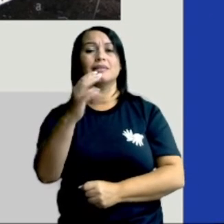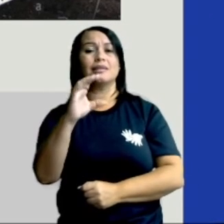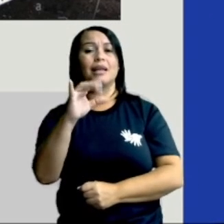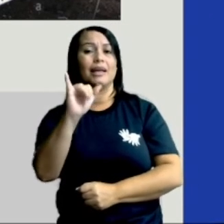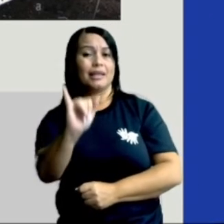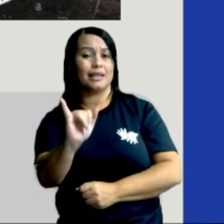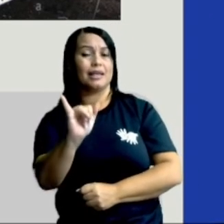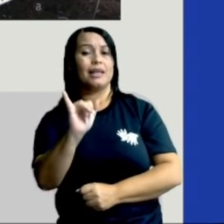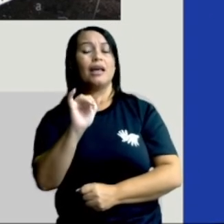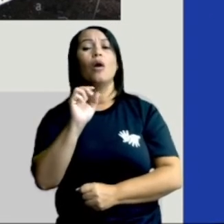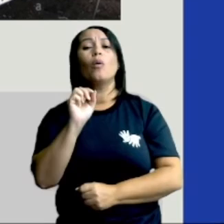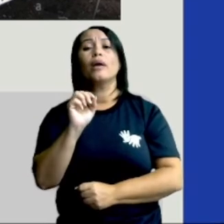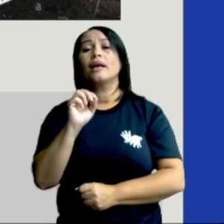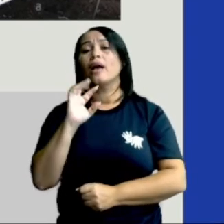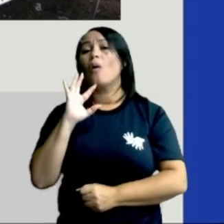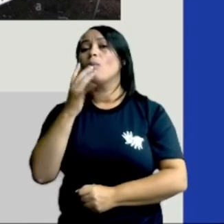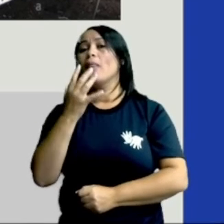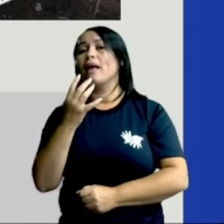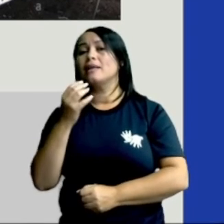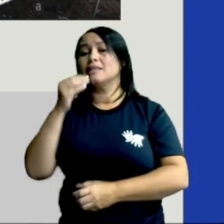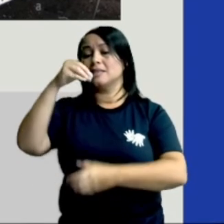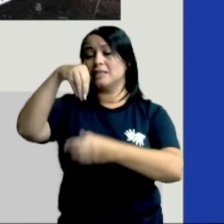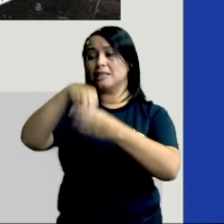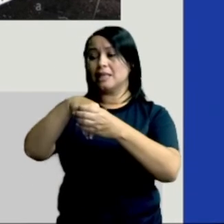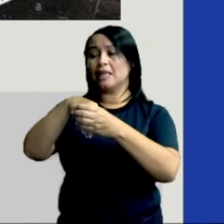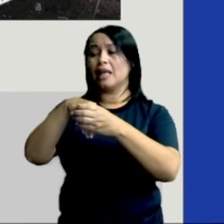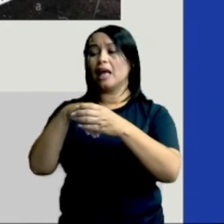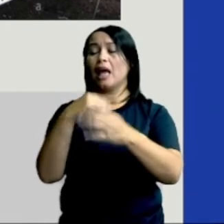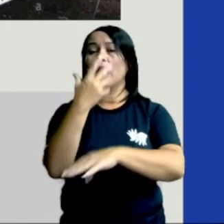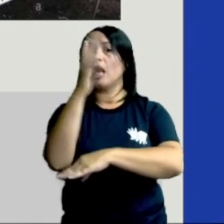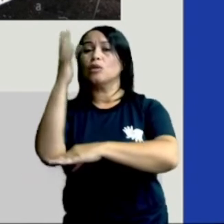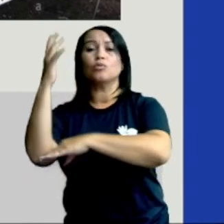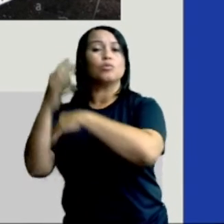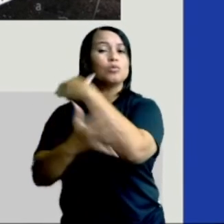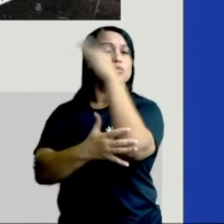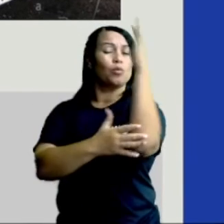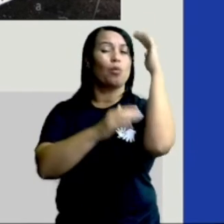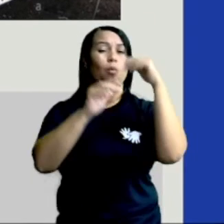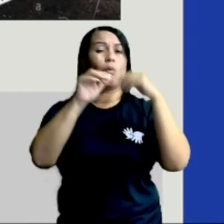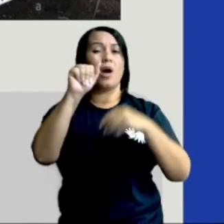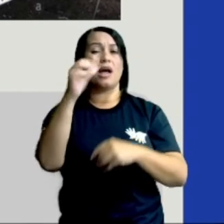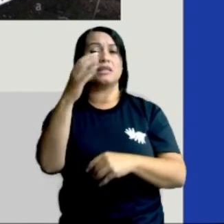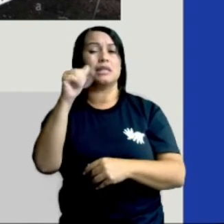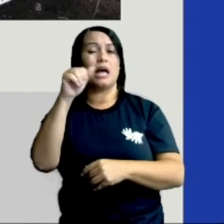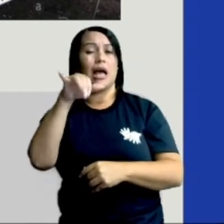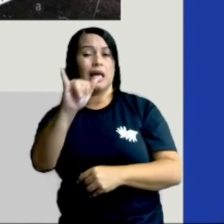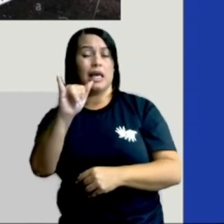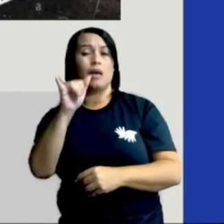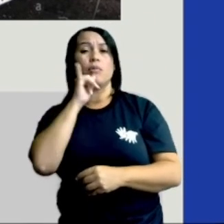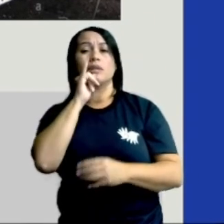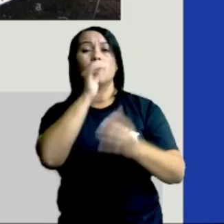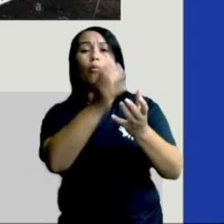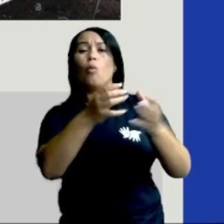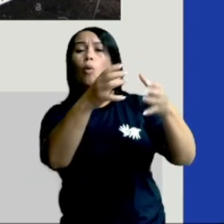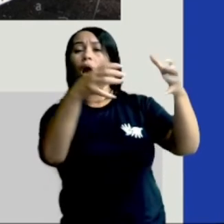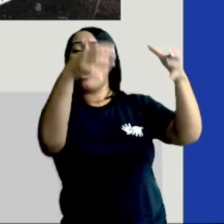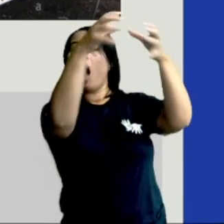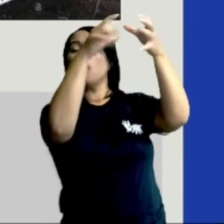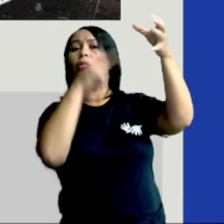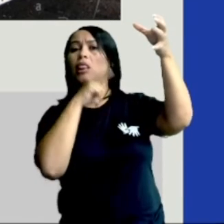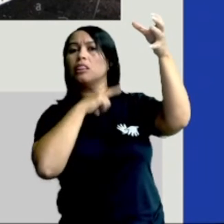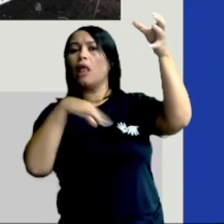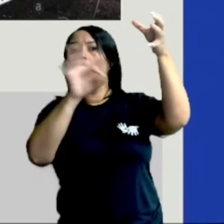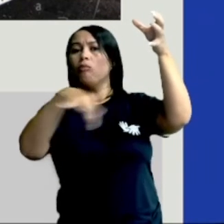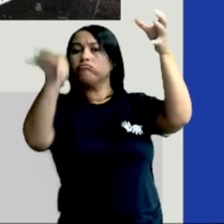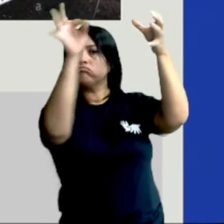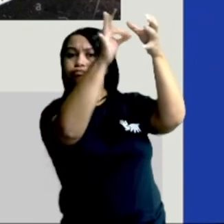de pés de açaí. Olha só ali, o pedúnculo floral do açaí, né? Um cacho de açaí cheio, ele pode ter o